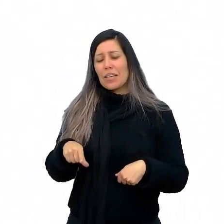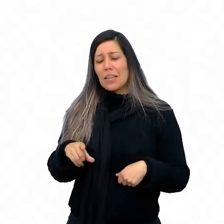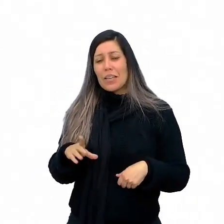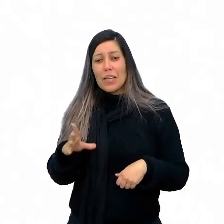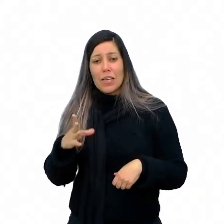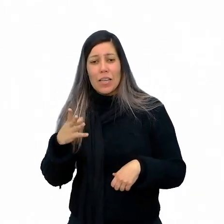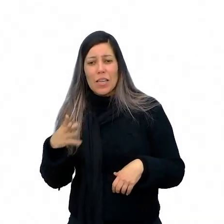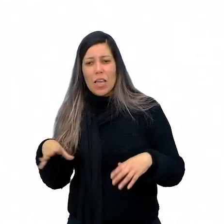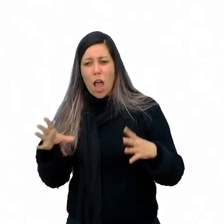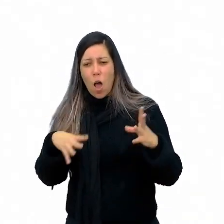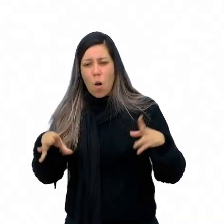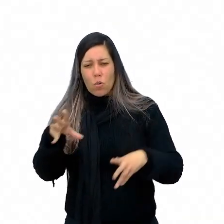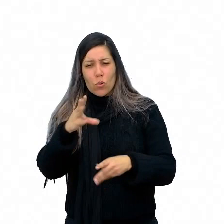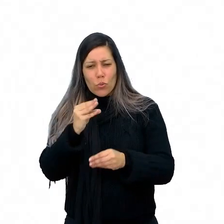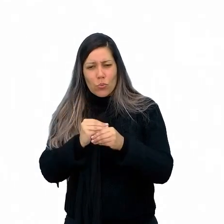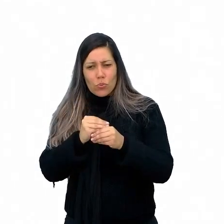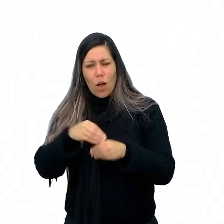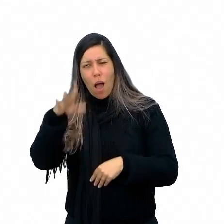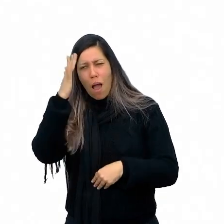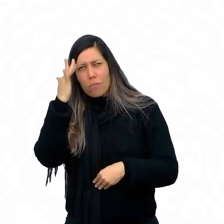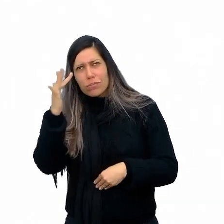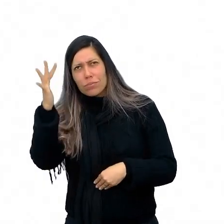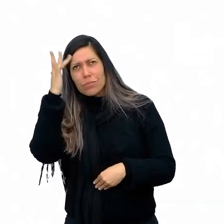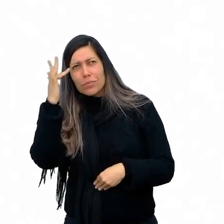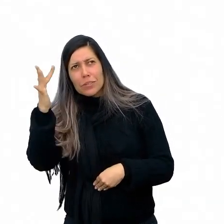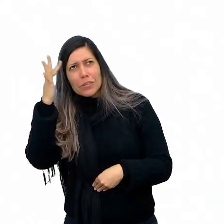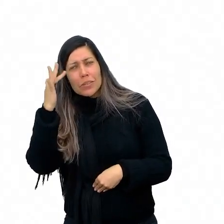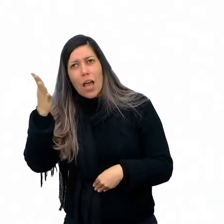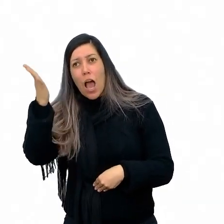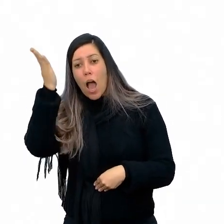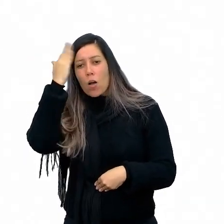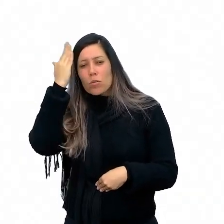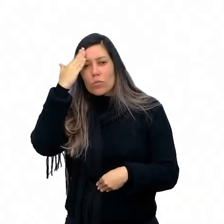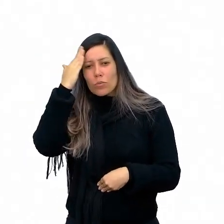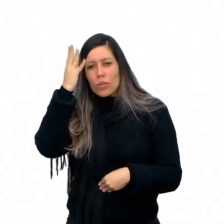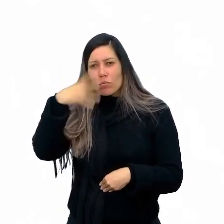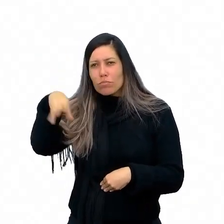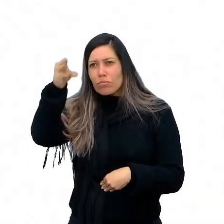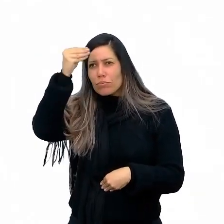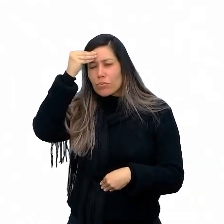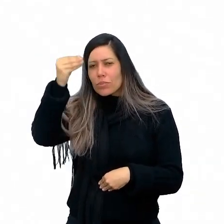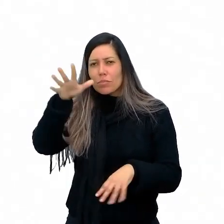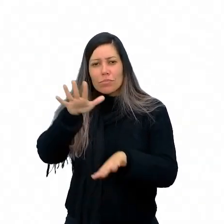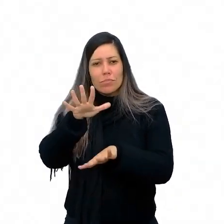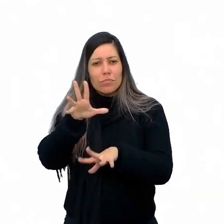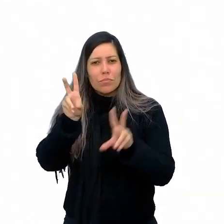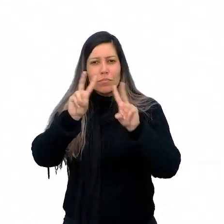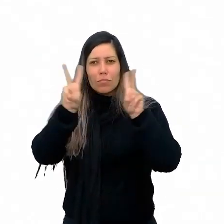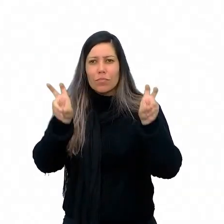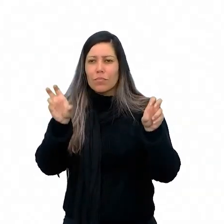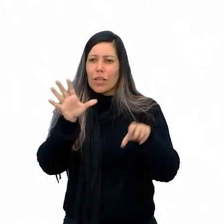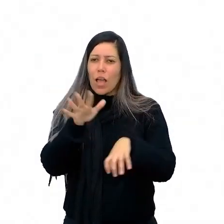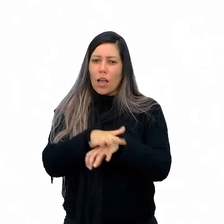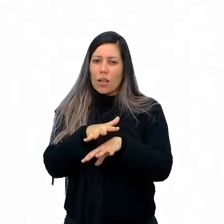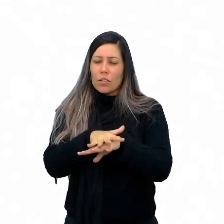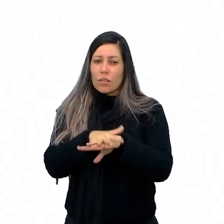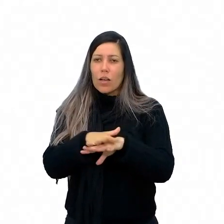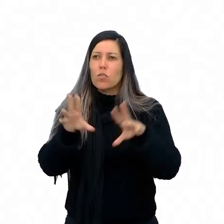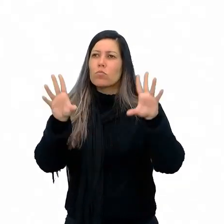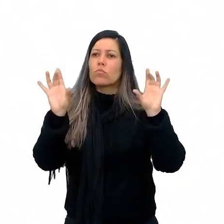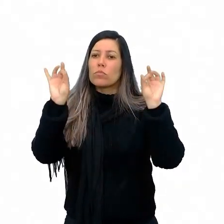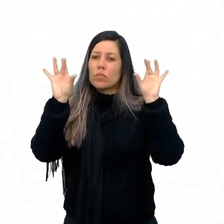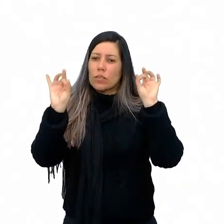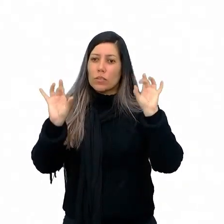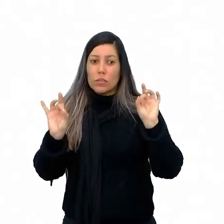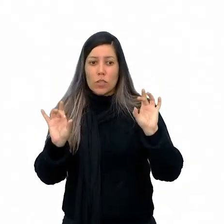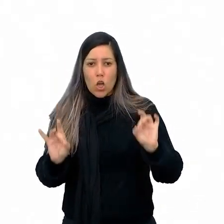né, refletir um pouquinho sobre os conhecimentos necessários do professor que ensina matemática, especificamente o conhecimento do